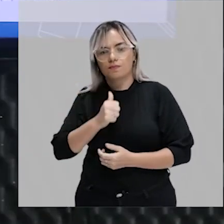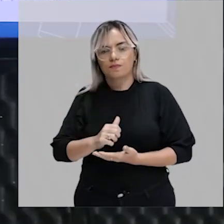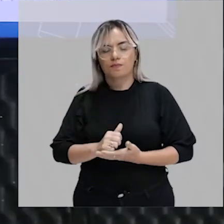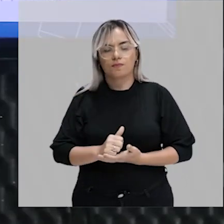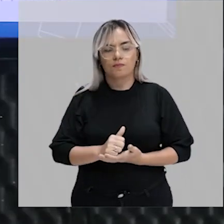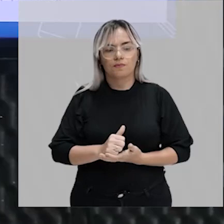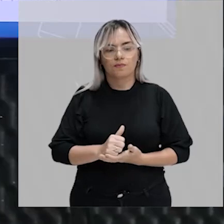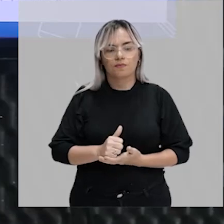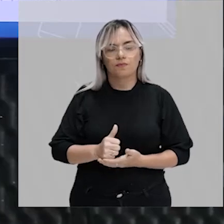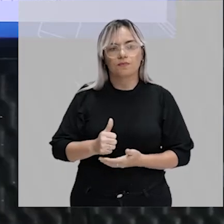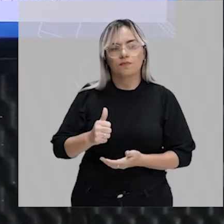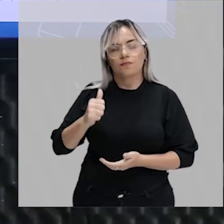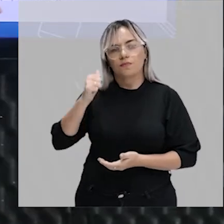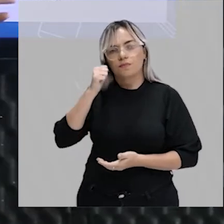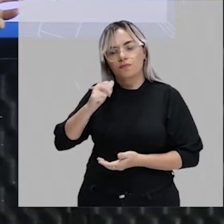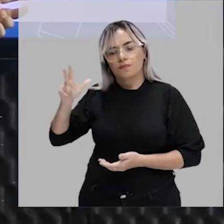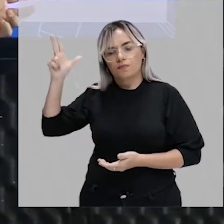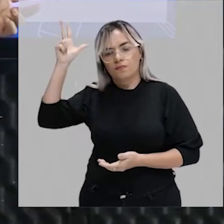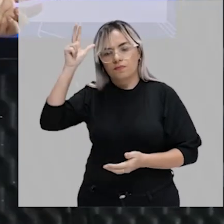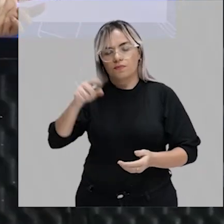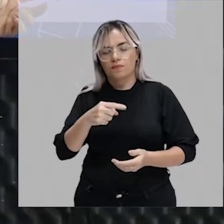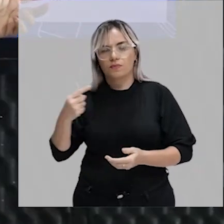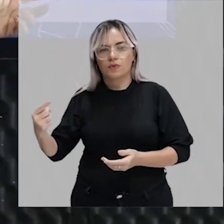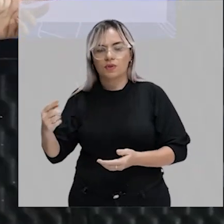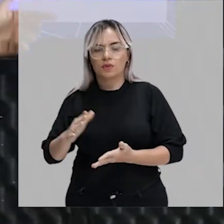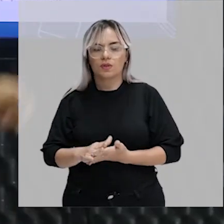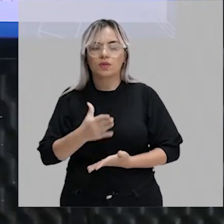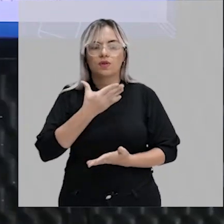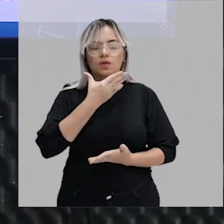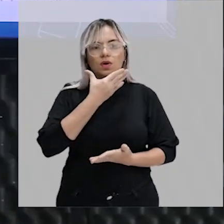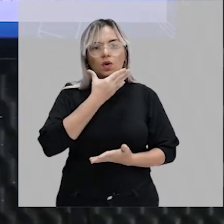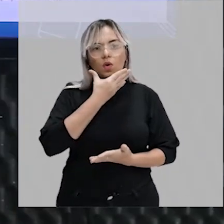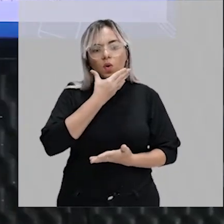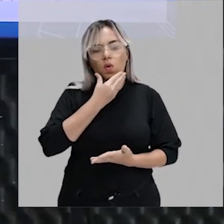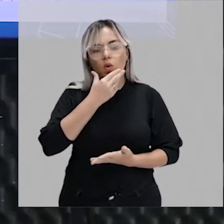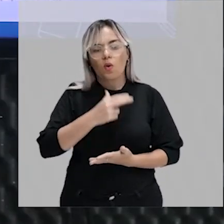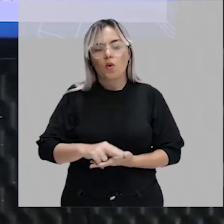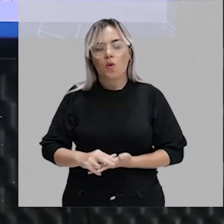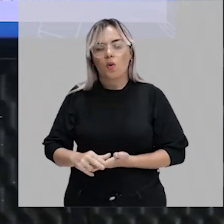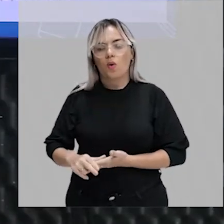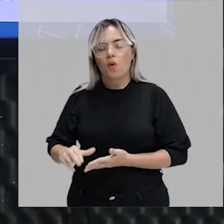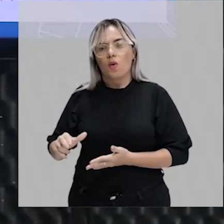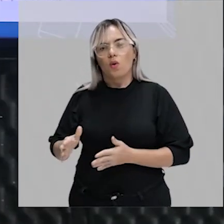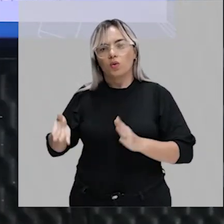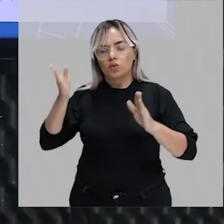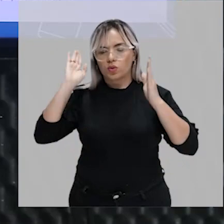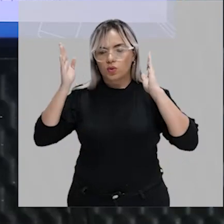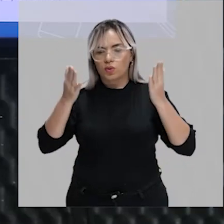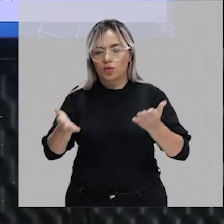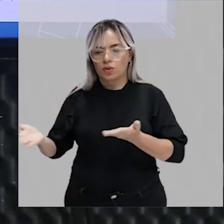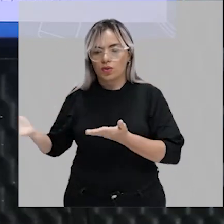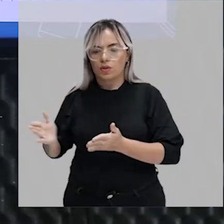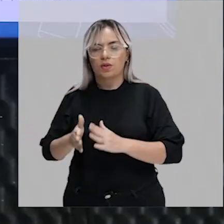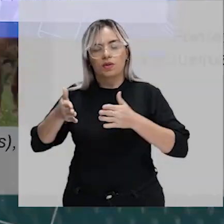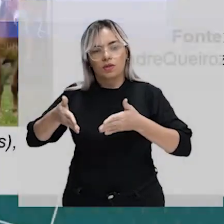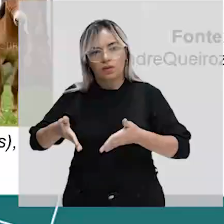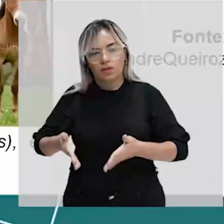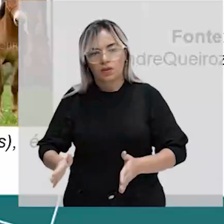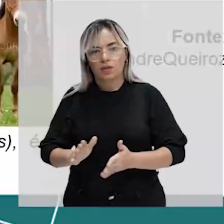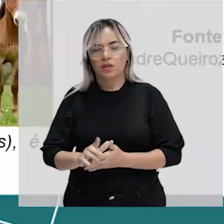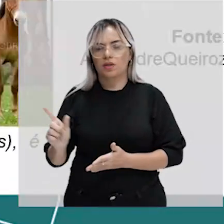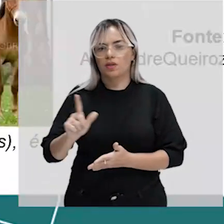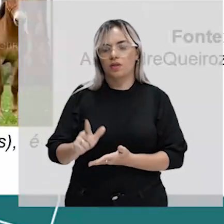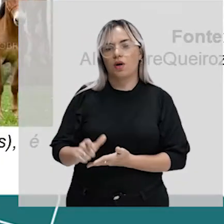a esterilidade do híbrido, em que o híbrido ele vai ser totalmente infértil. Ok, pessoal? Então, a gente falou